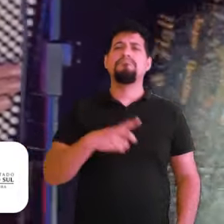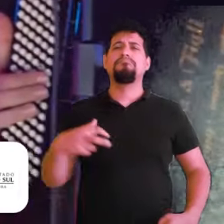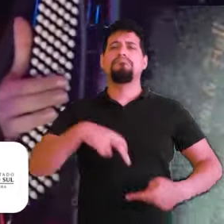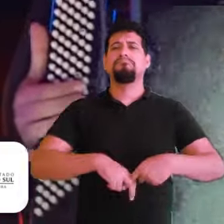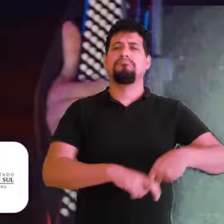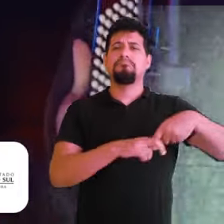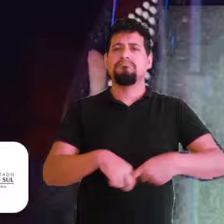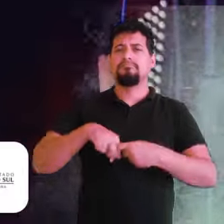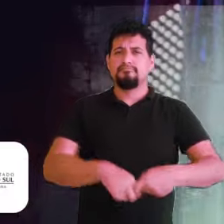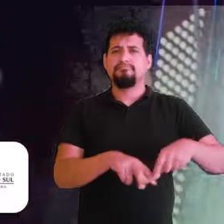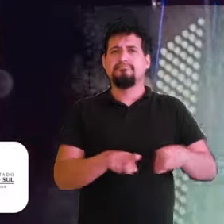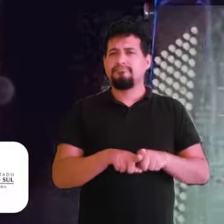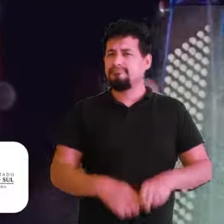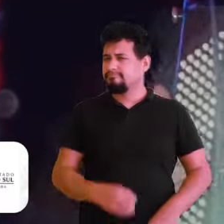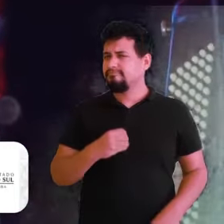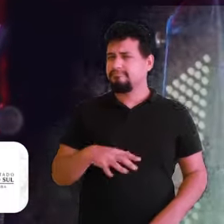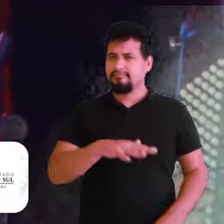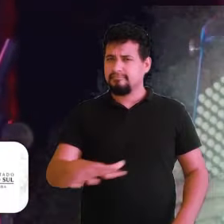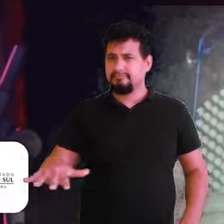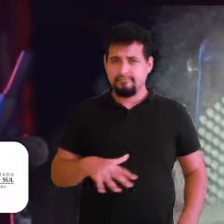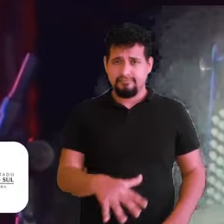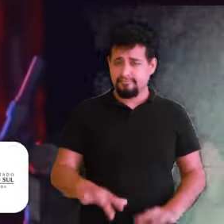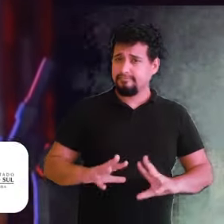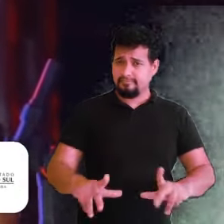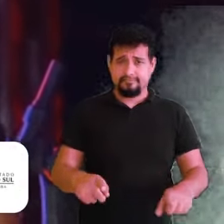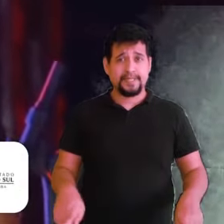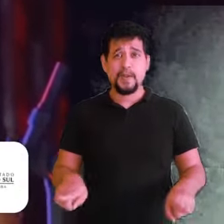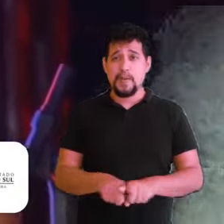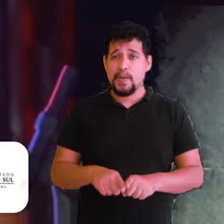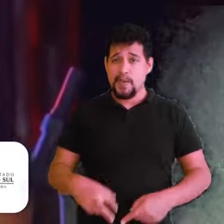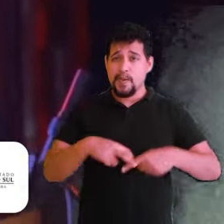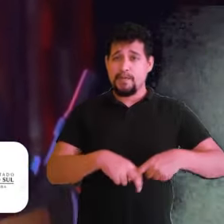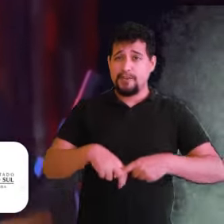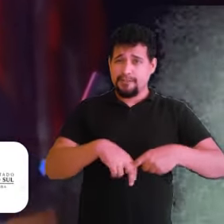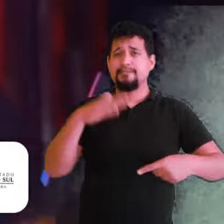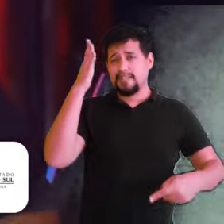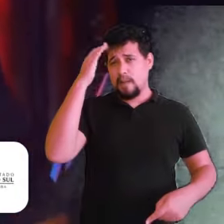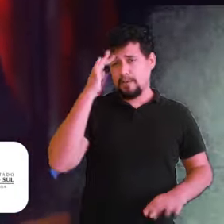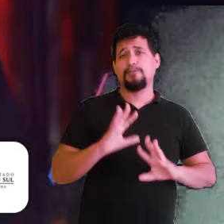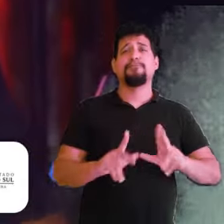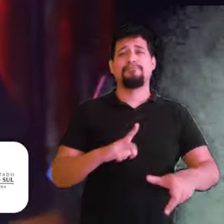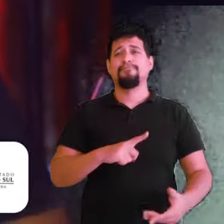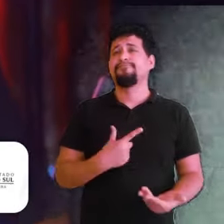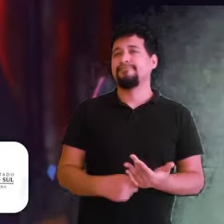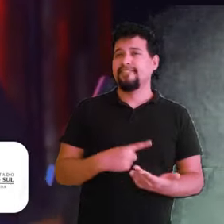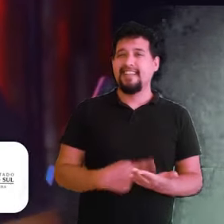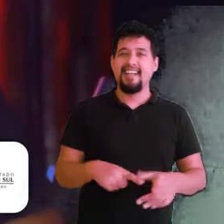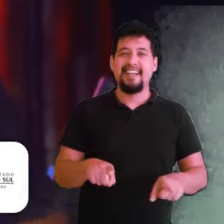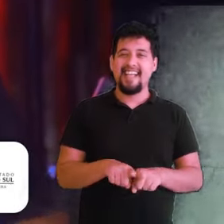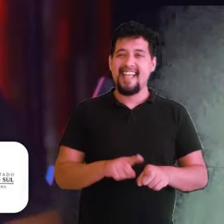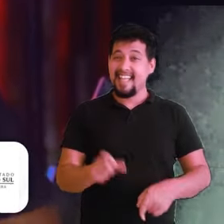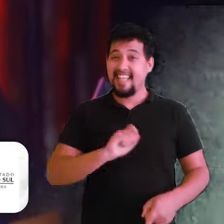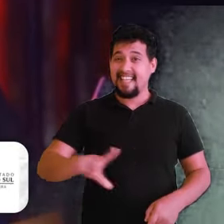Chora, quebra tudo por machão. Meu cavalo manchando, sabe que pra tudo tem hora. O chamureiro vem embora, negado para o lazão. Encenaram